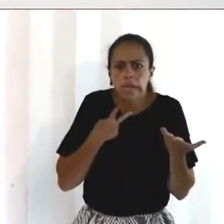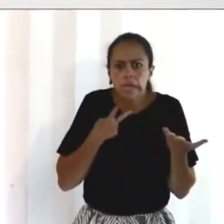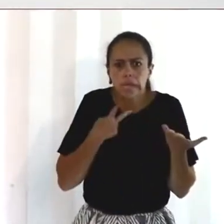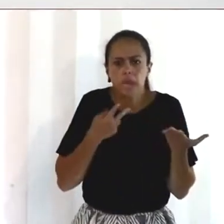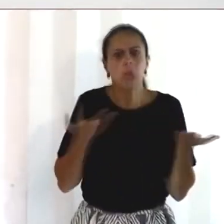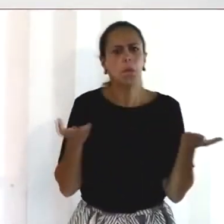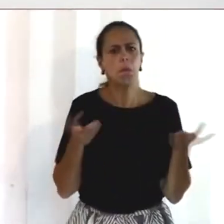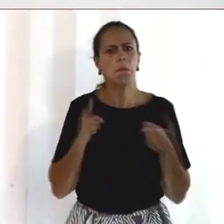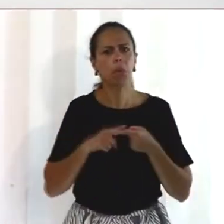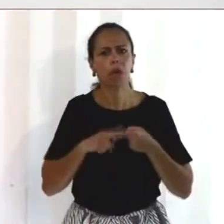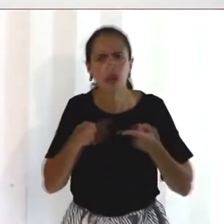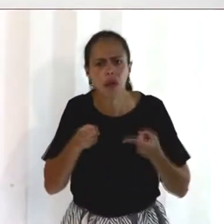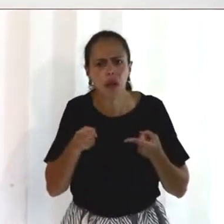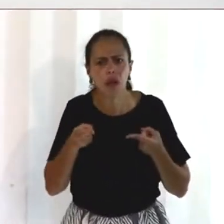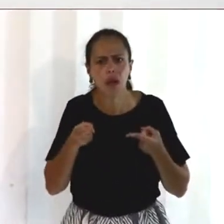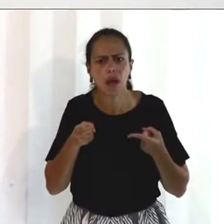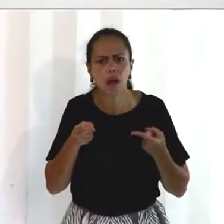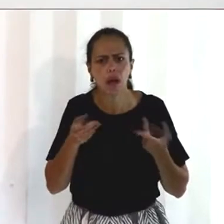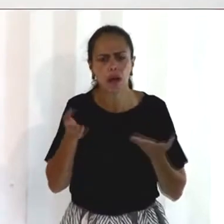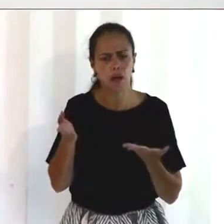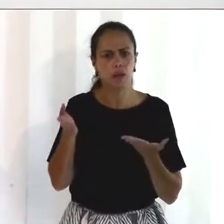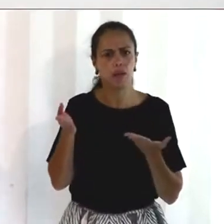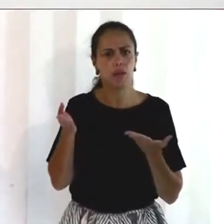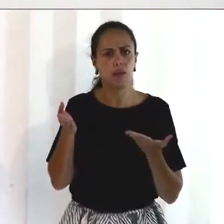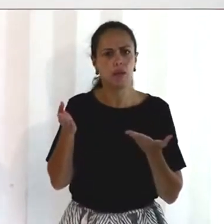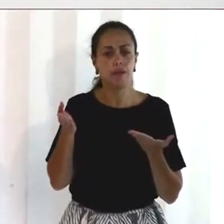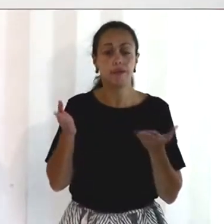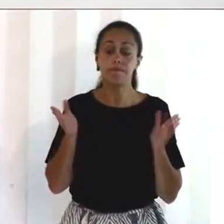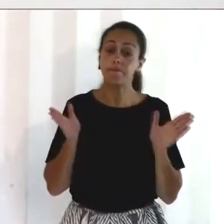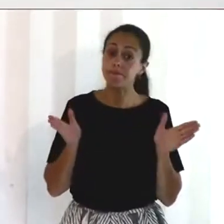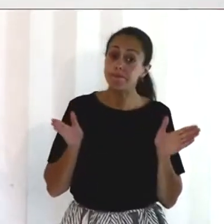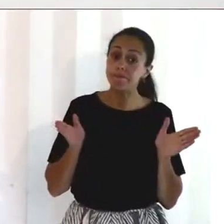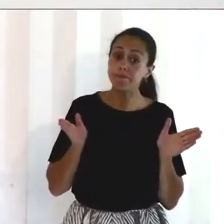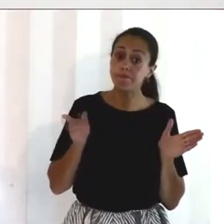Porque, olhando aqui para Tiago, não é pronto para ouvir.